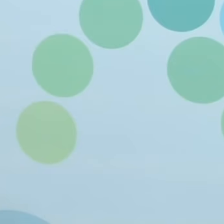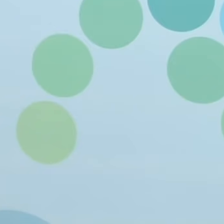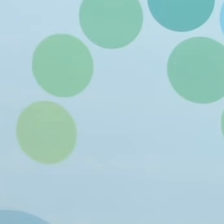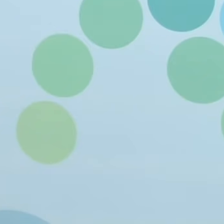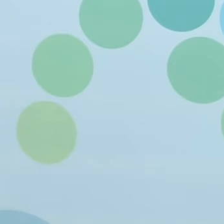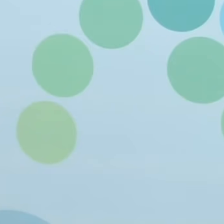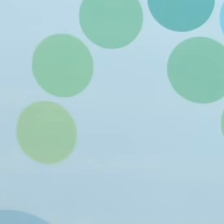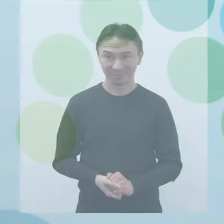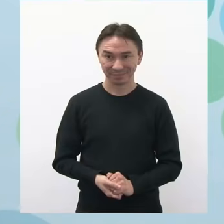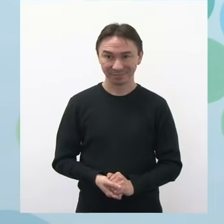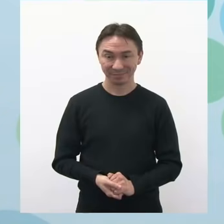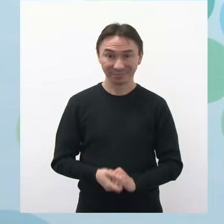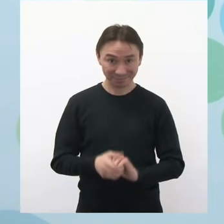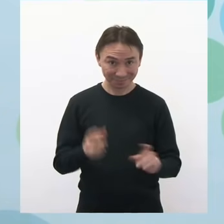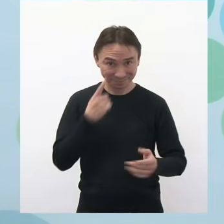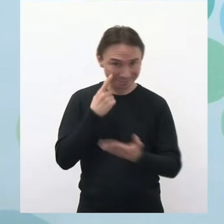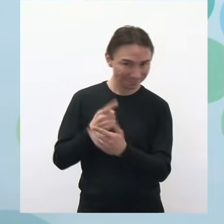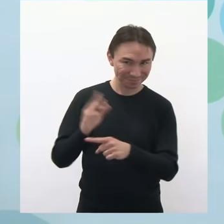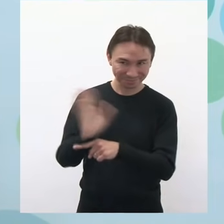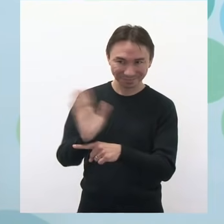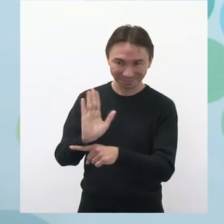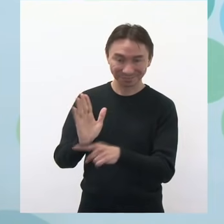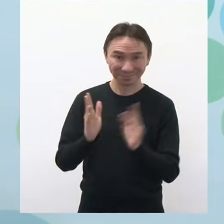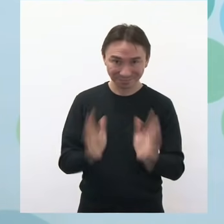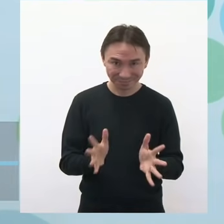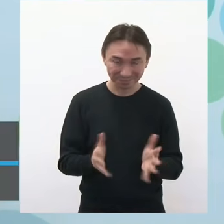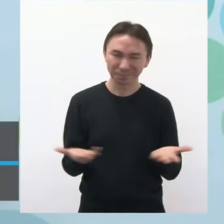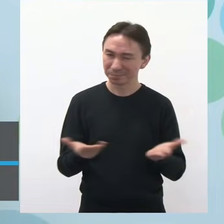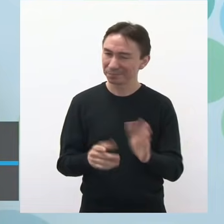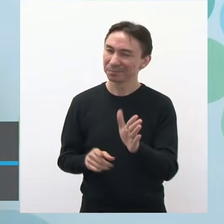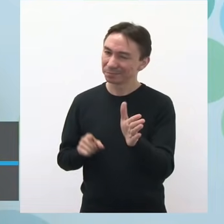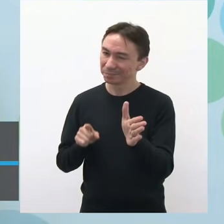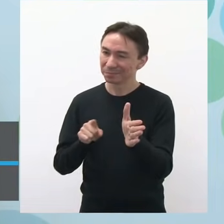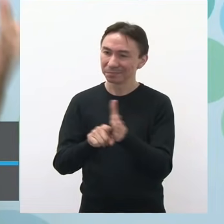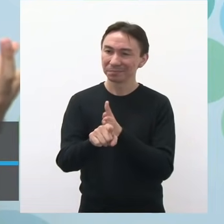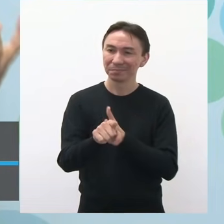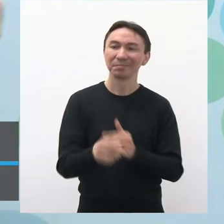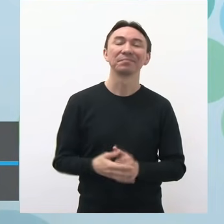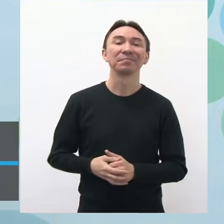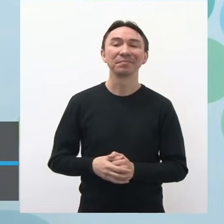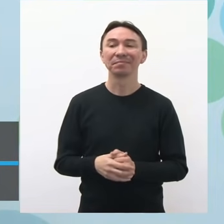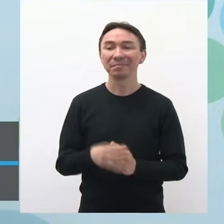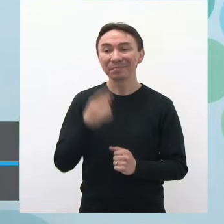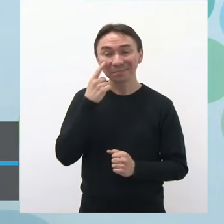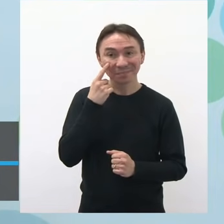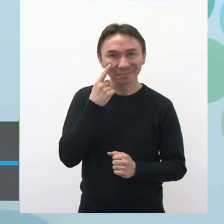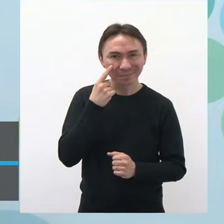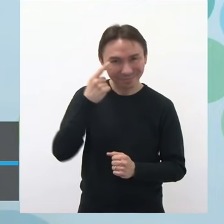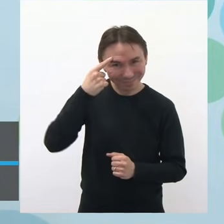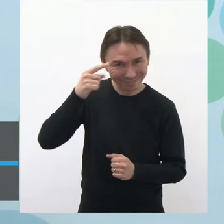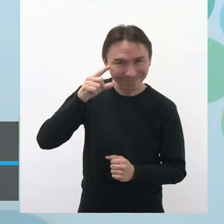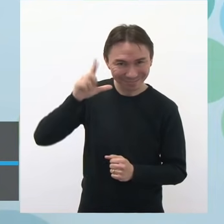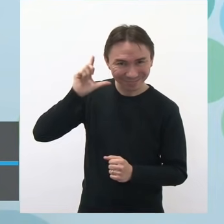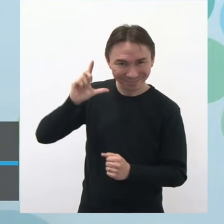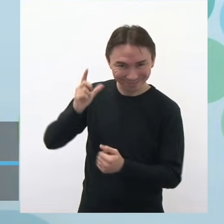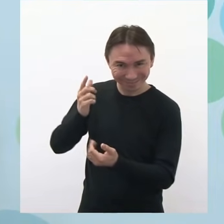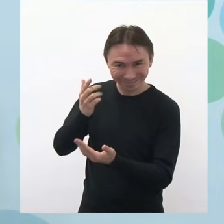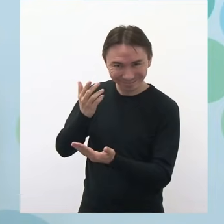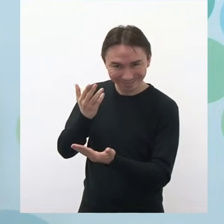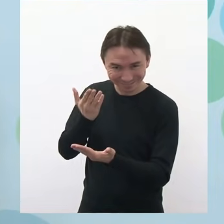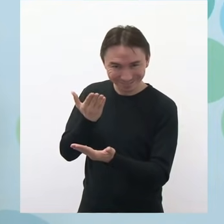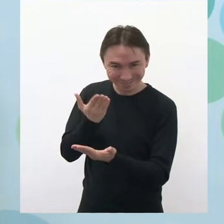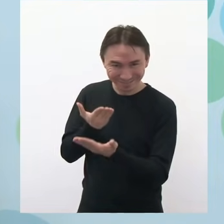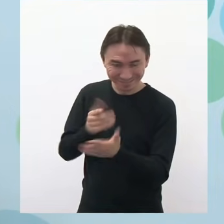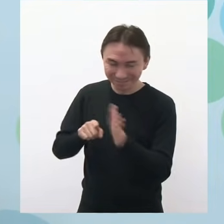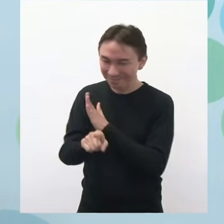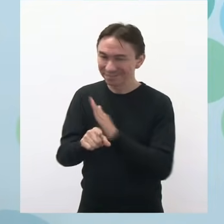Então, pessoal, agora nós assistimos o vídeo e agora vamos para a nossa pergunta, então. Pensando aí na nossa pergunta anterior e também nesse vídeo,